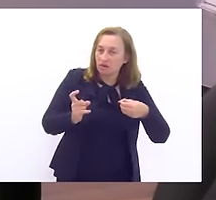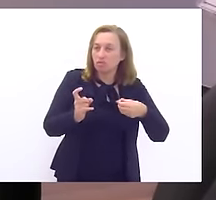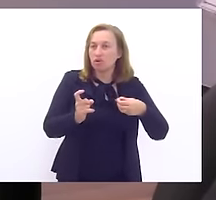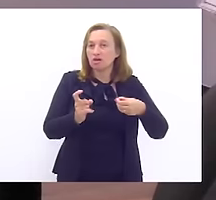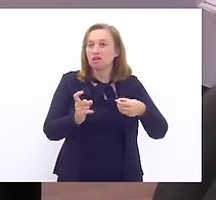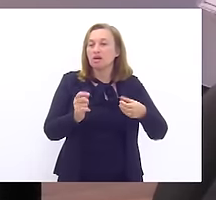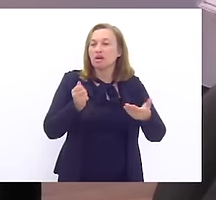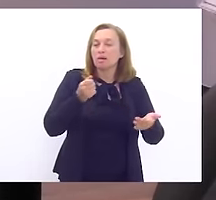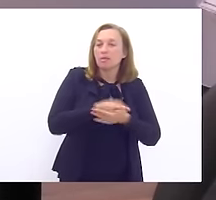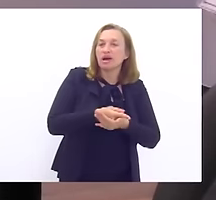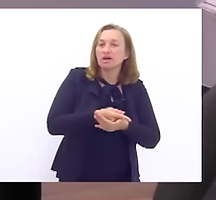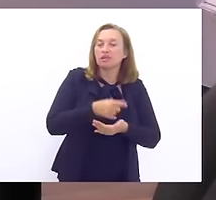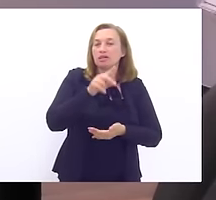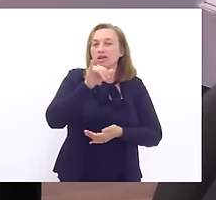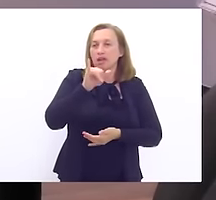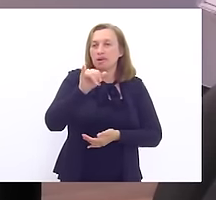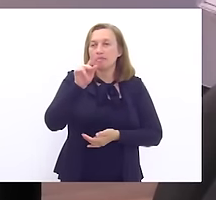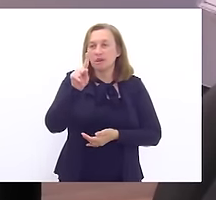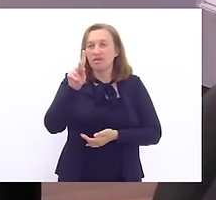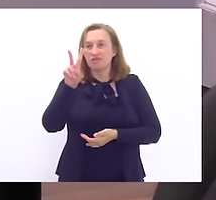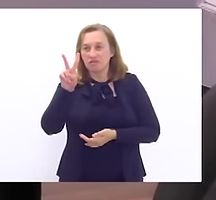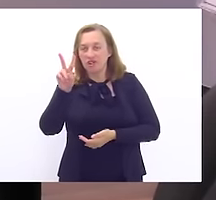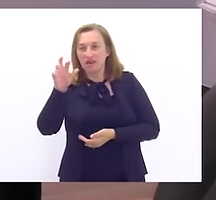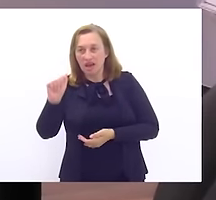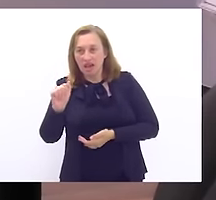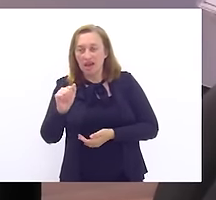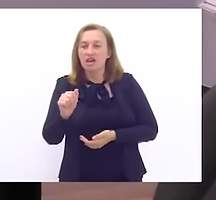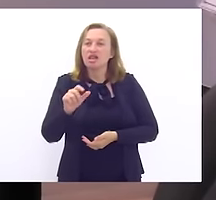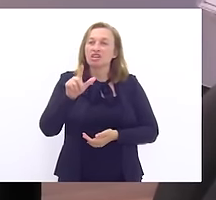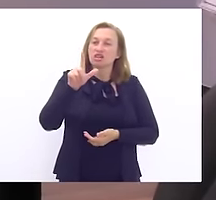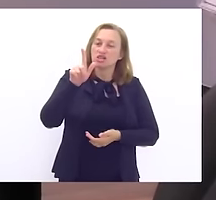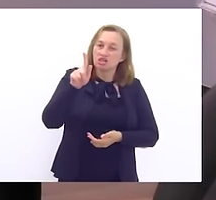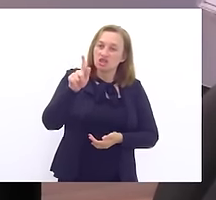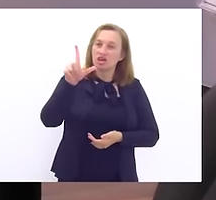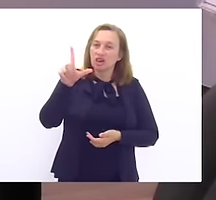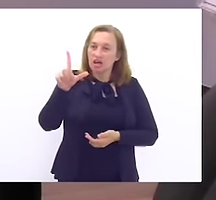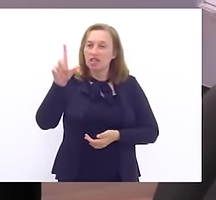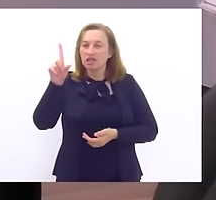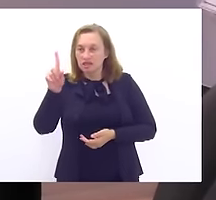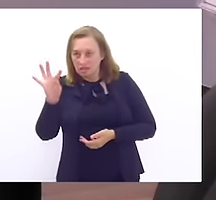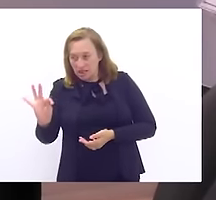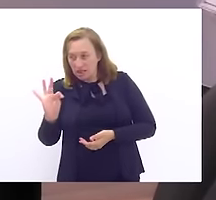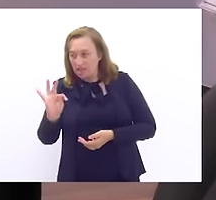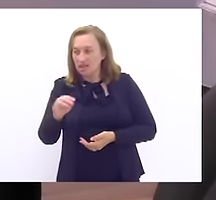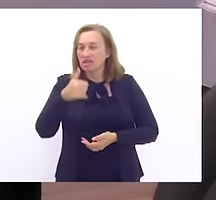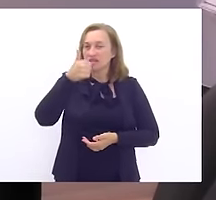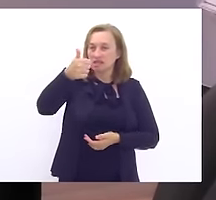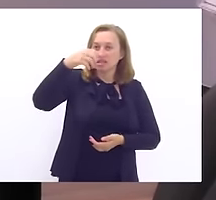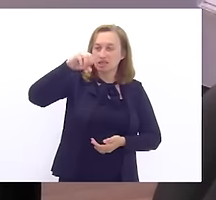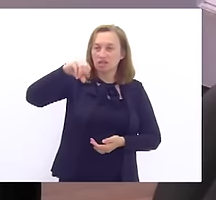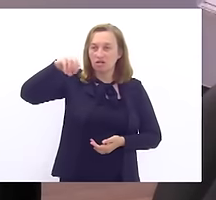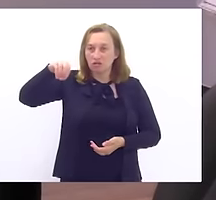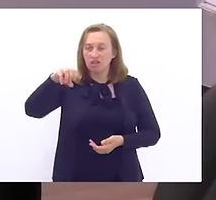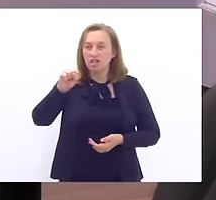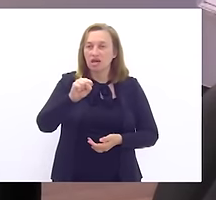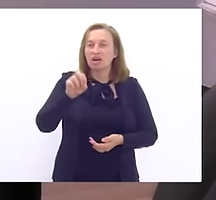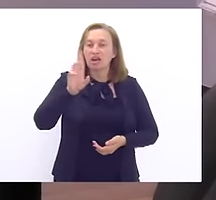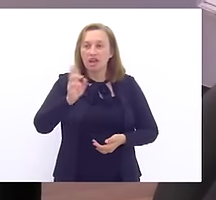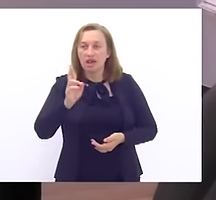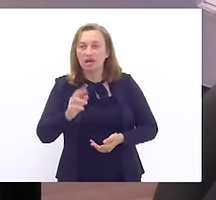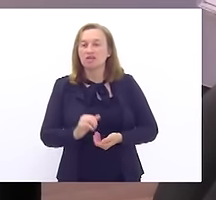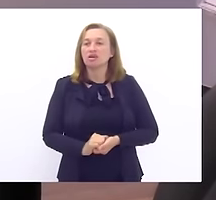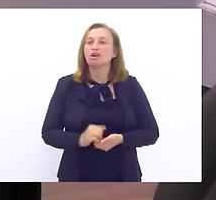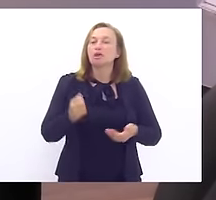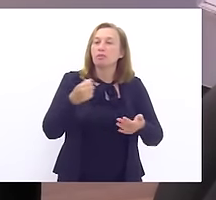do IPVA do grt ele somente tem que pagar o grt custa cerca de ser r$ 90 ele pagou sei lá ele tá devendo o grt 22